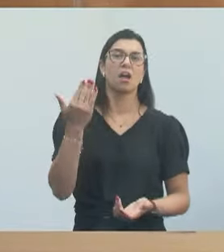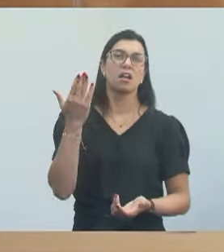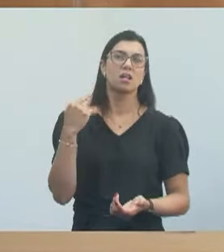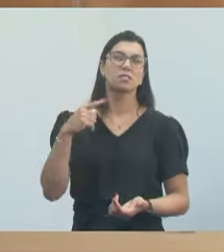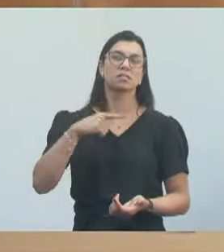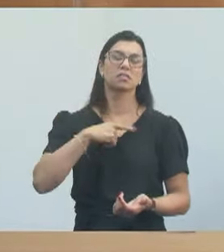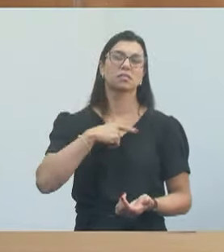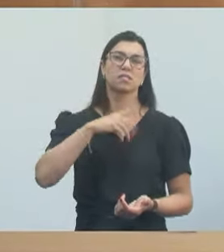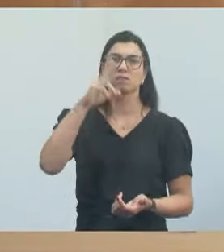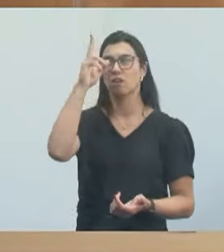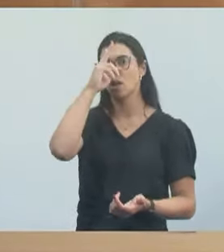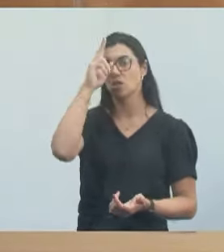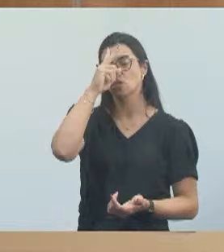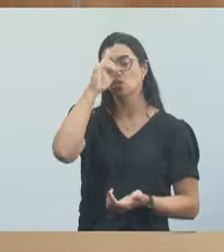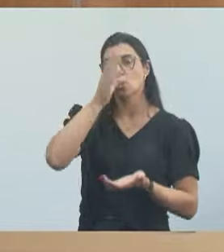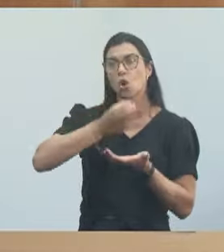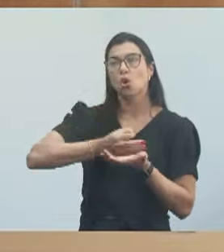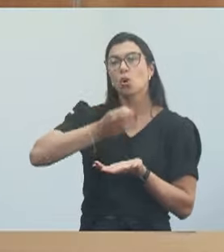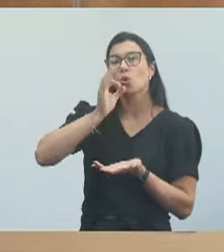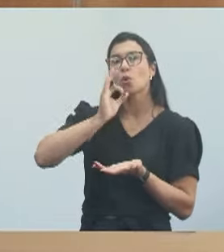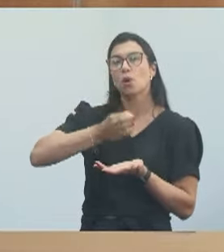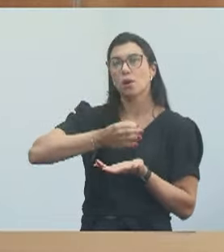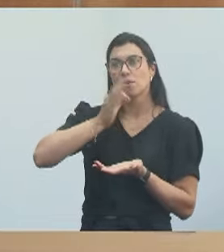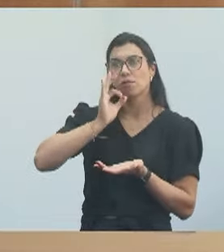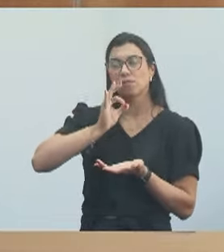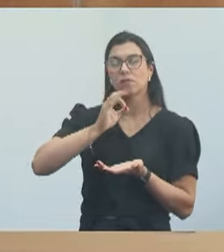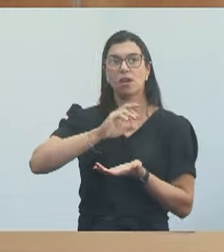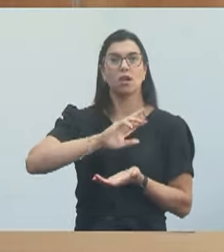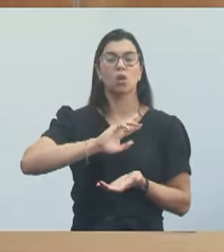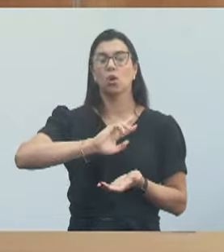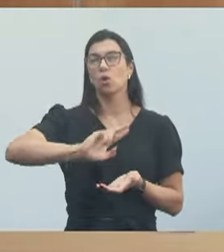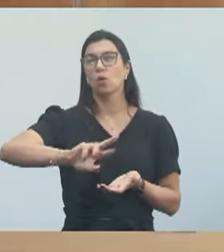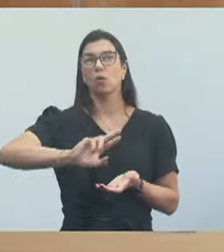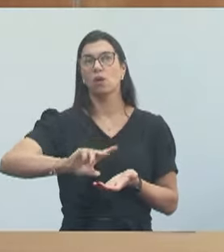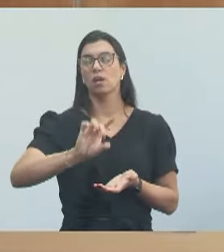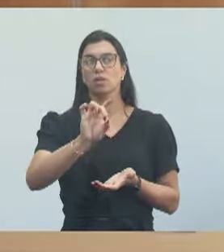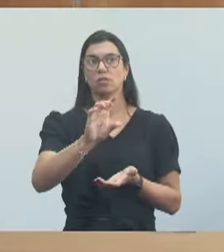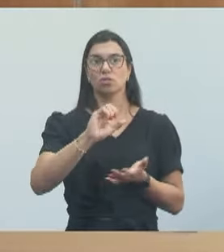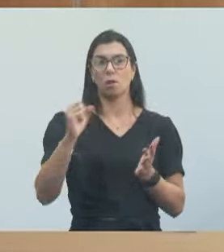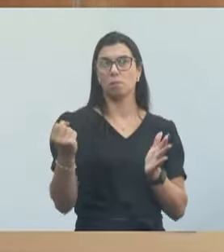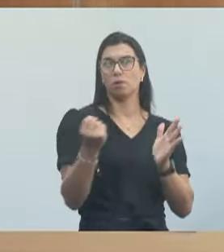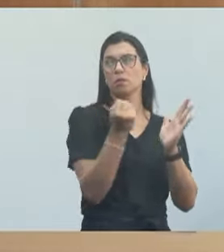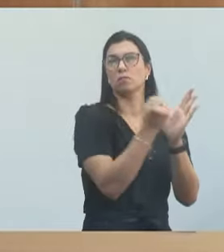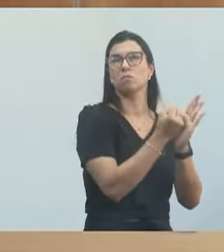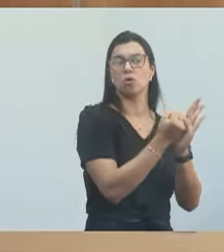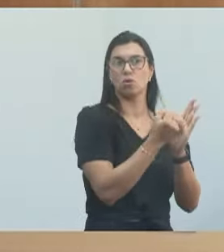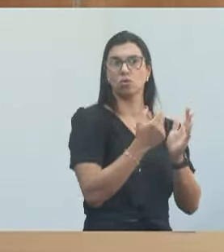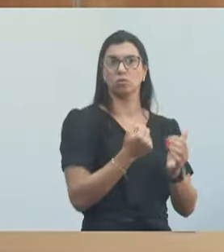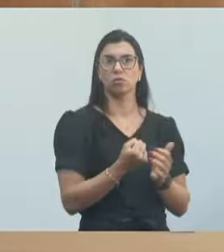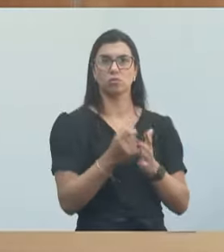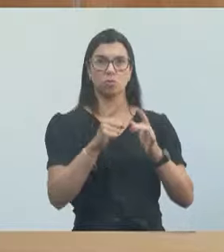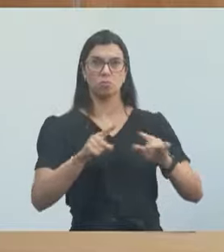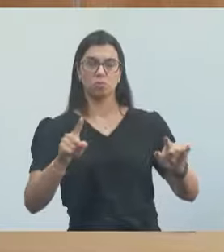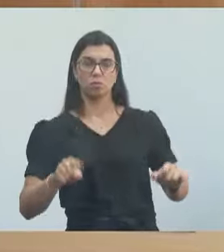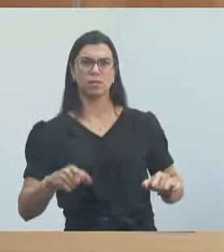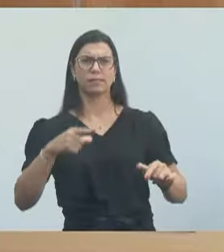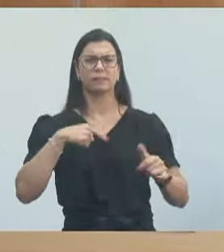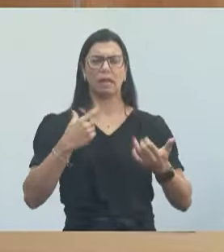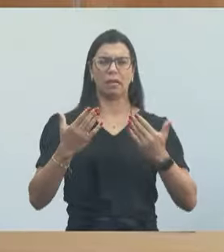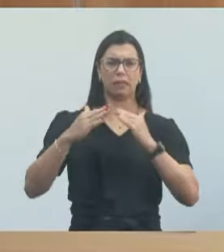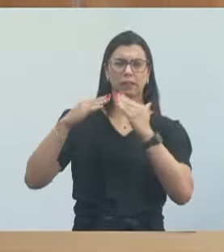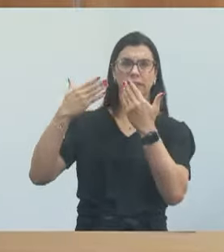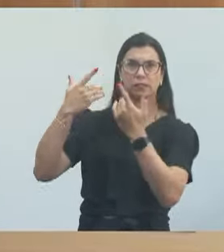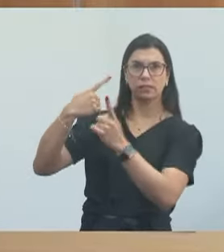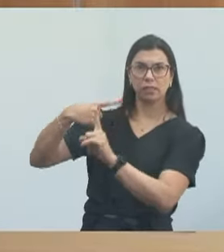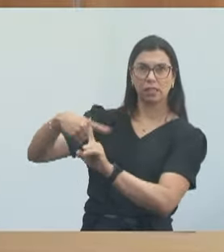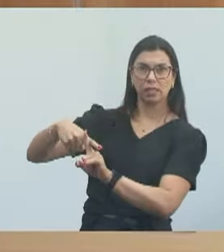há muitos anos dos barões, então nós não temos só patrimônio público histórico, nós temos igrejas, capela,